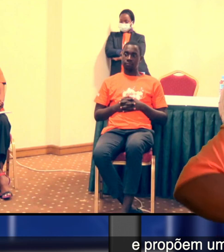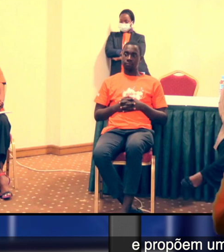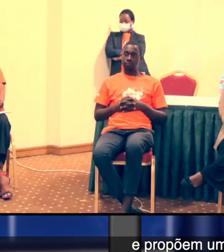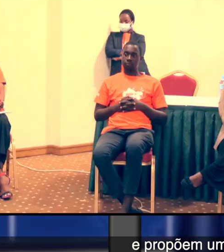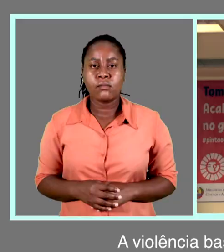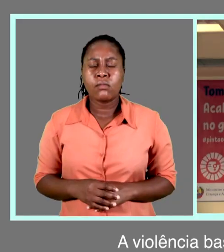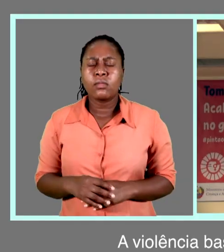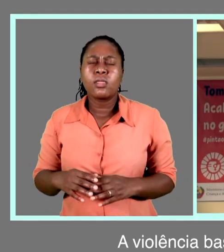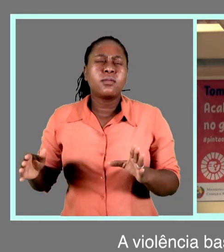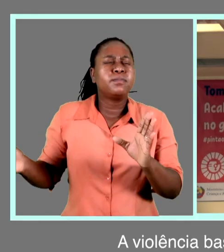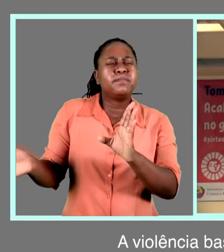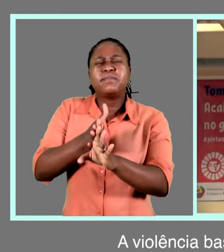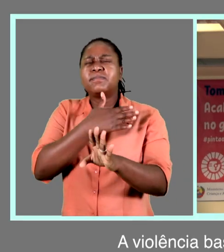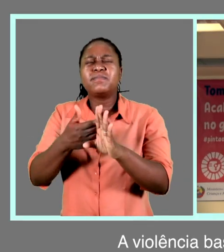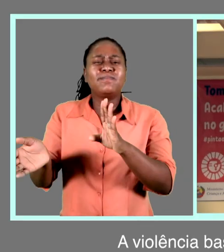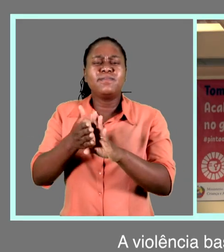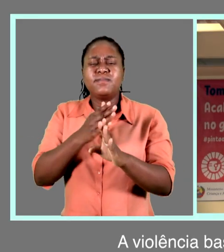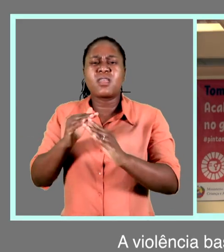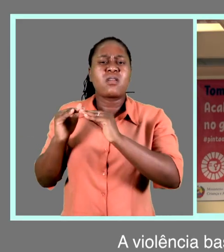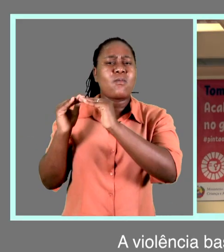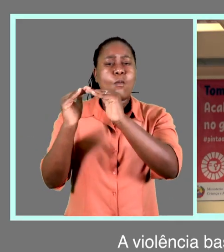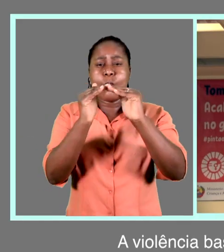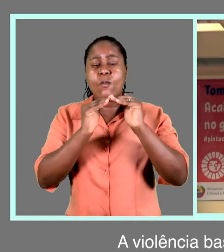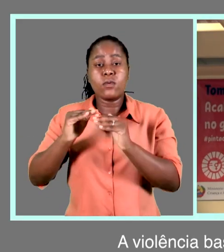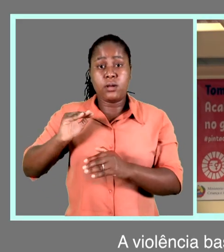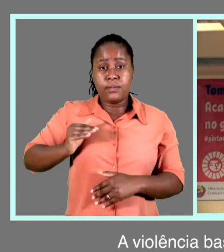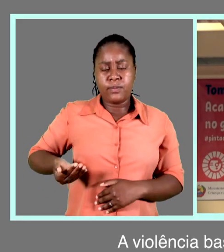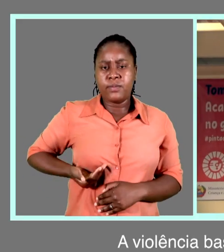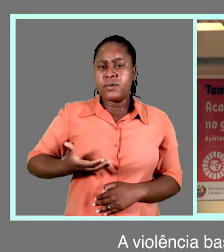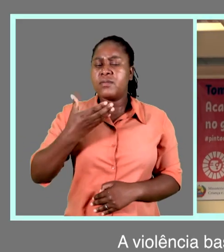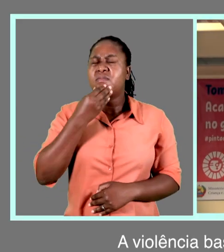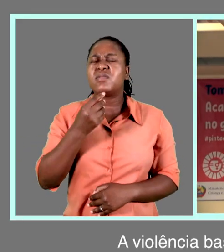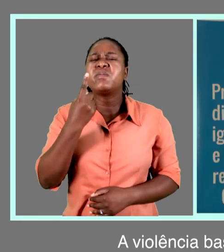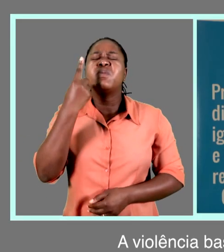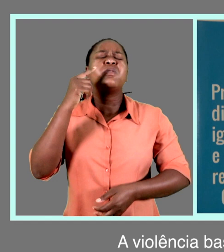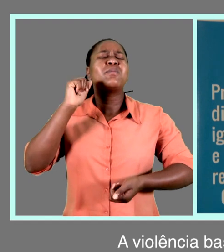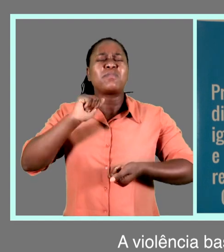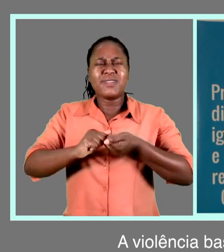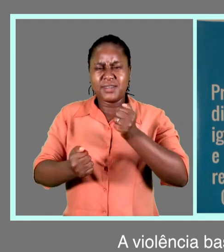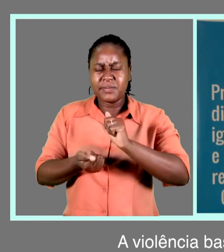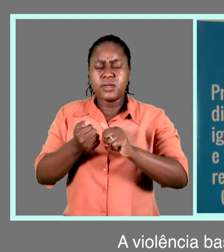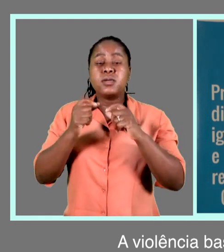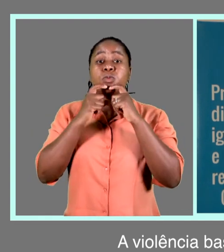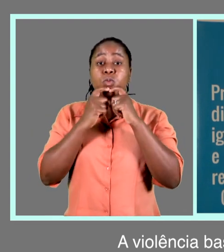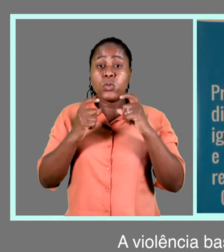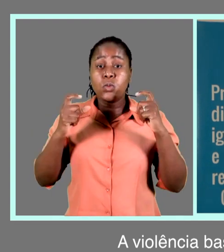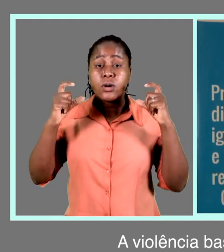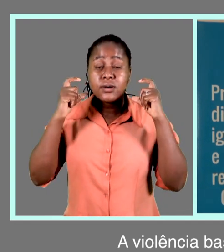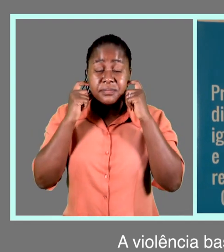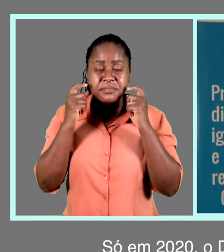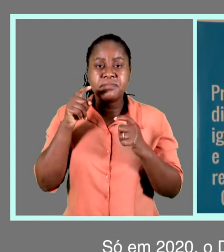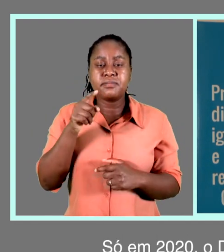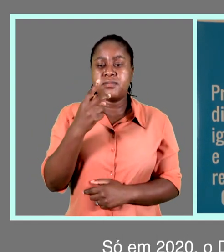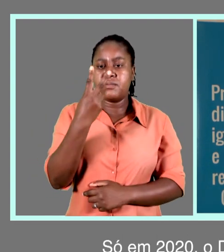comunicação social. A violência baseada no gênero continua a ser um problema em